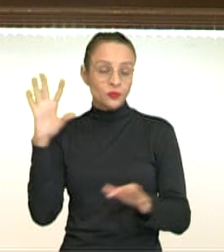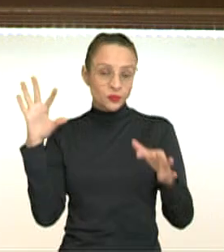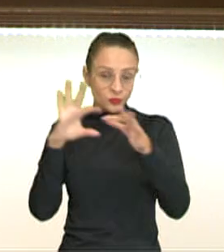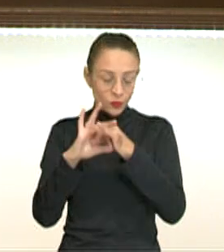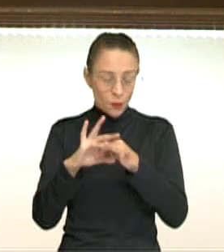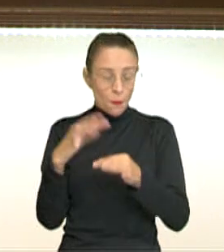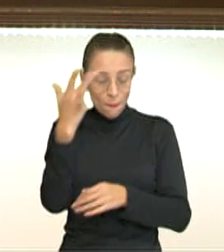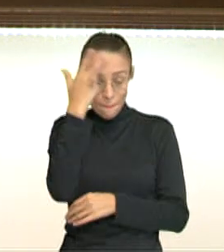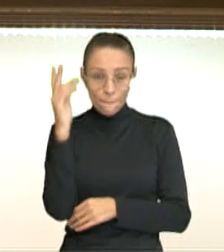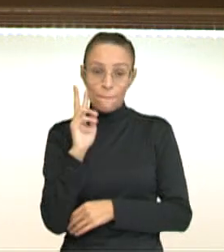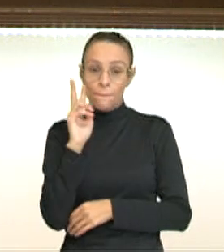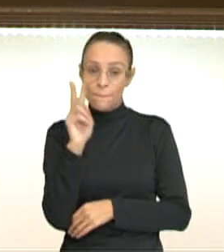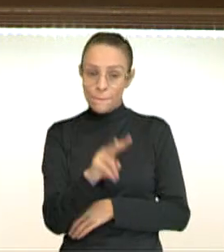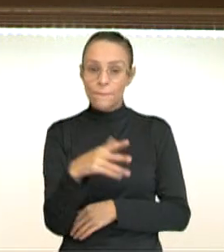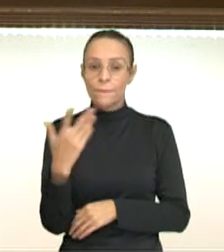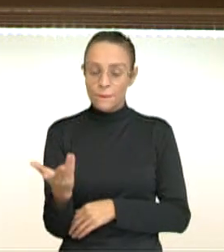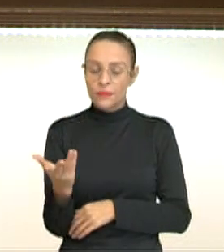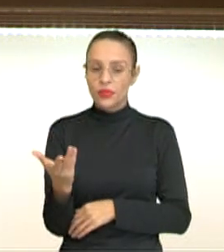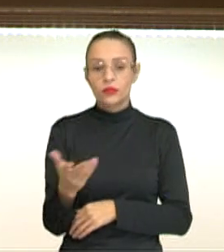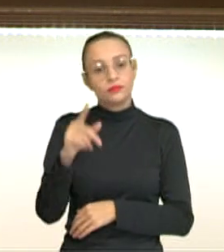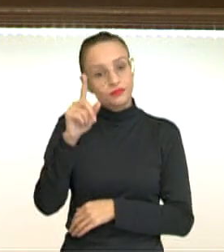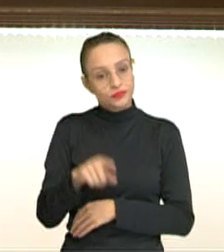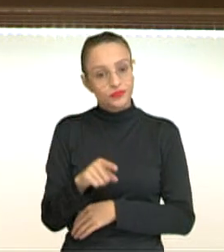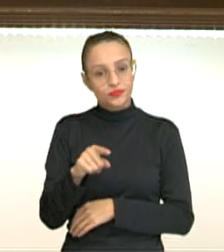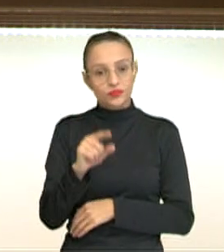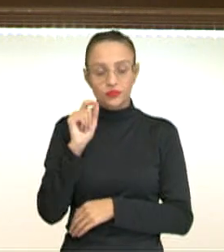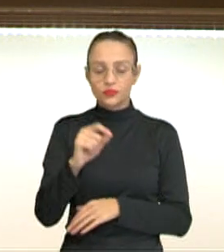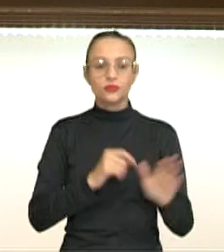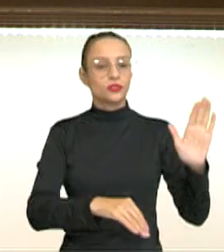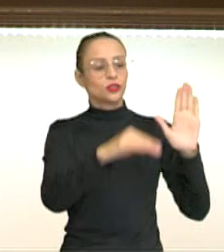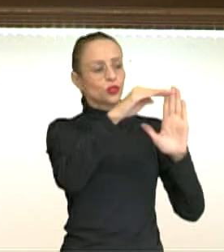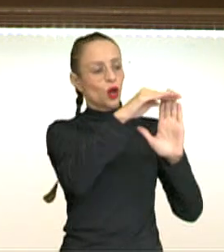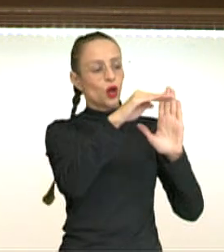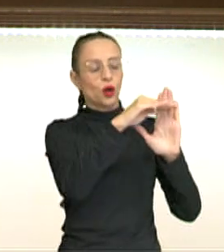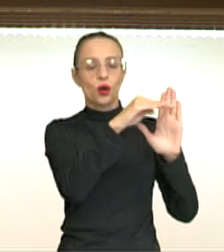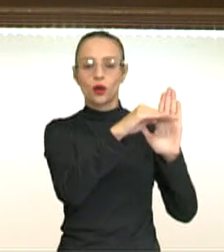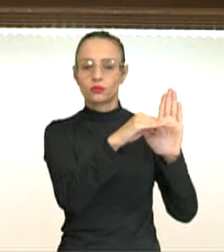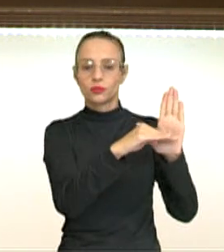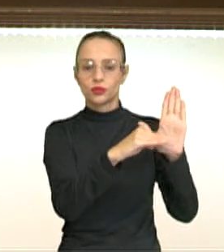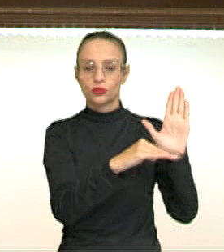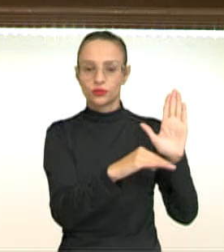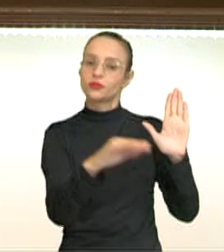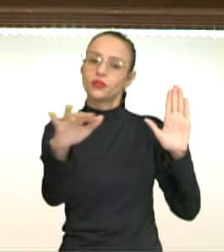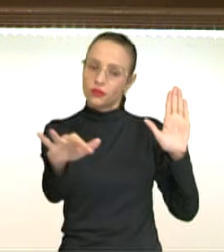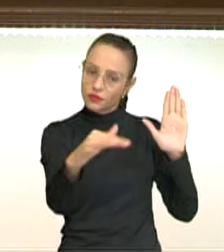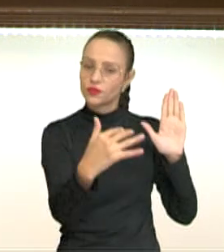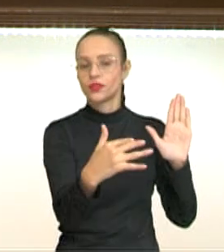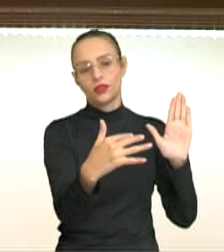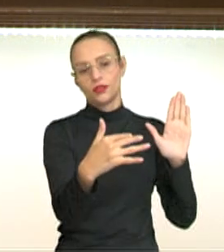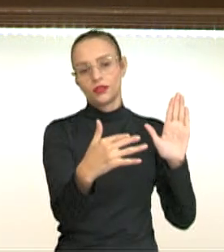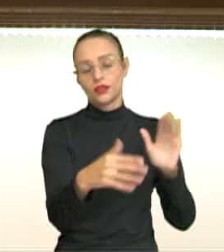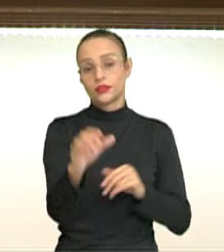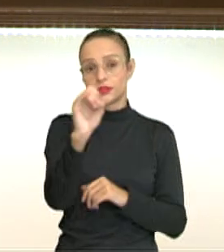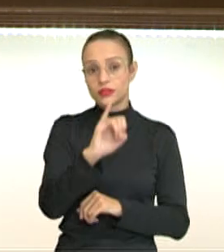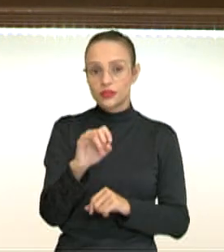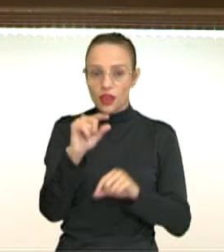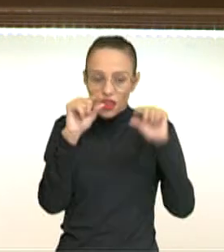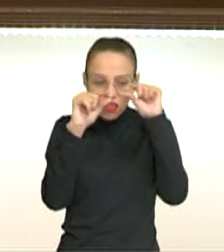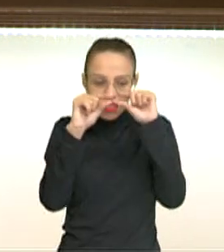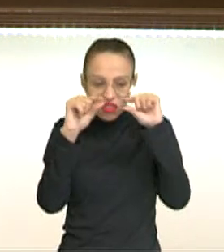as pessoas visualizarem. Então vai ser em tópicos para chamar a atenção das pessoas. Se tiver muito pequenininho,